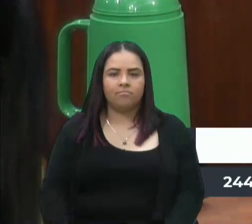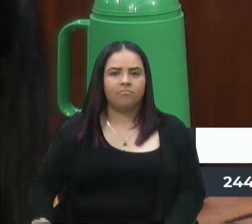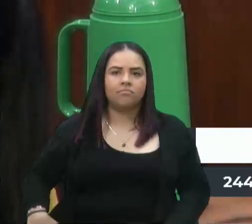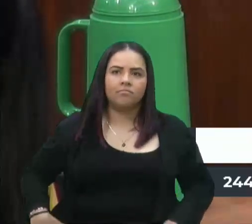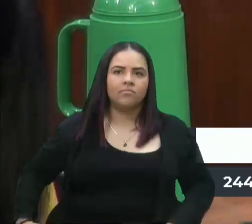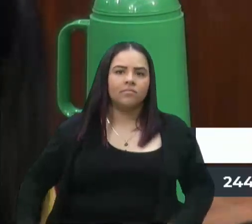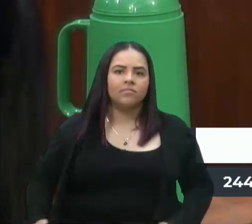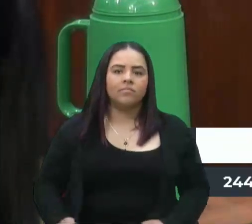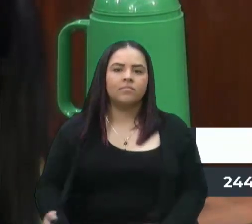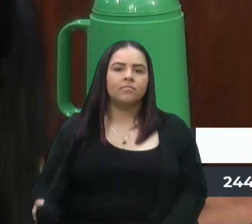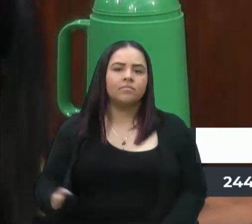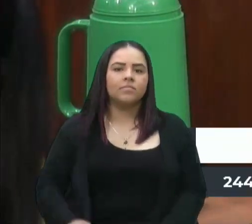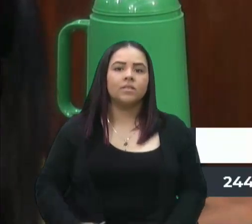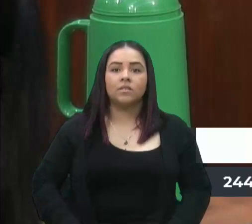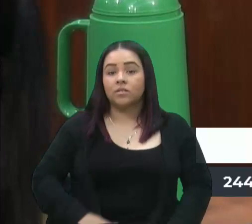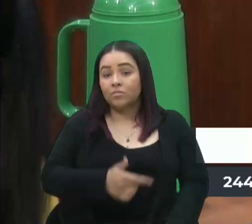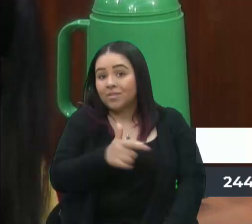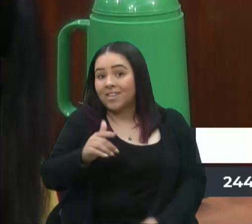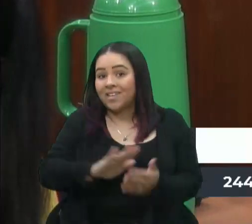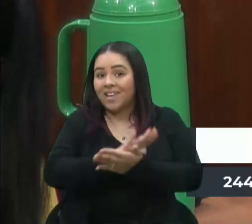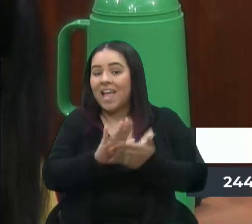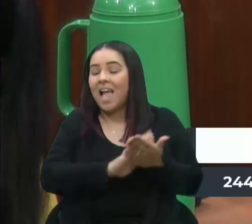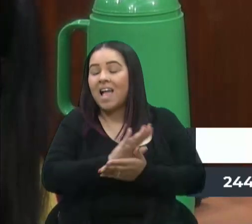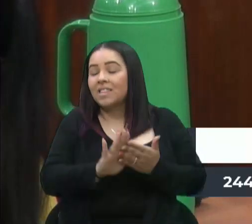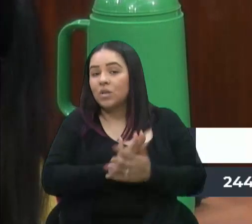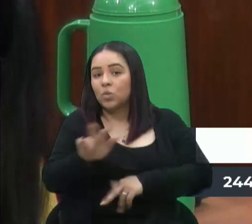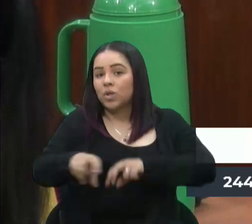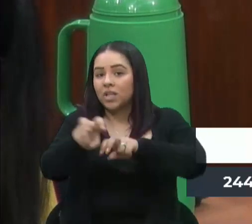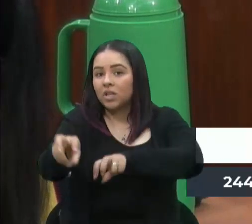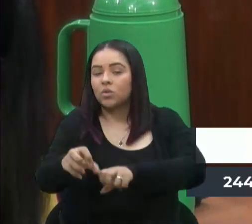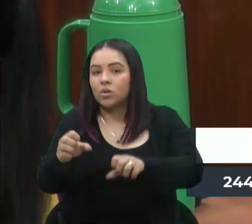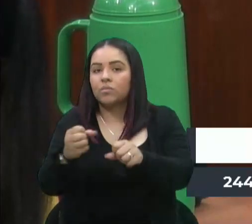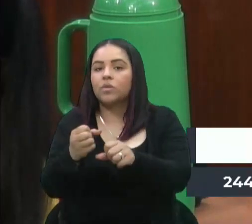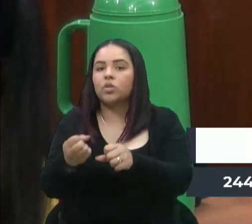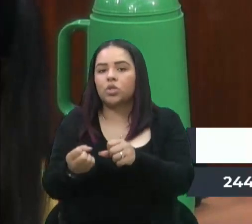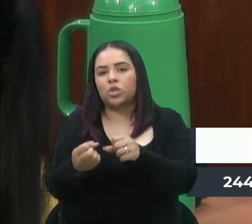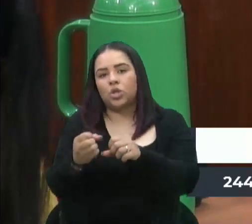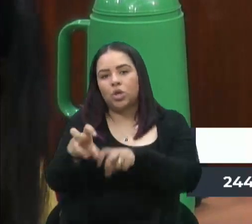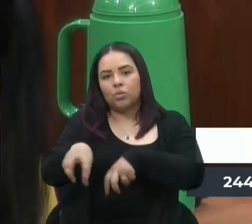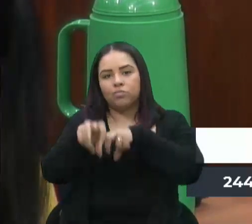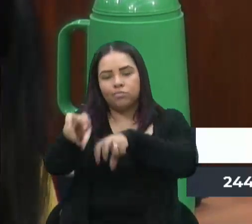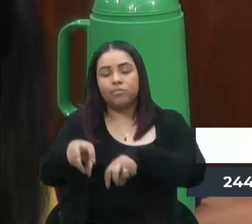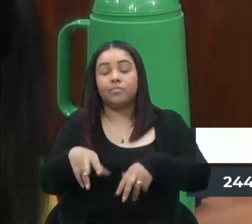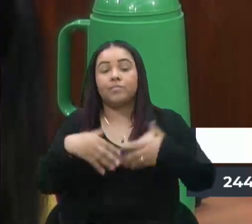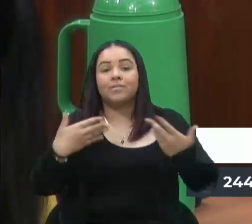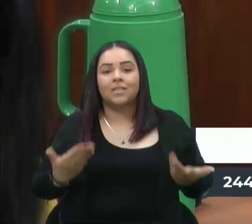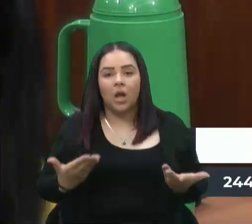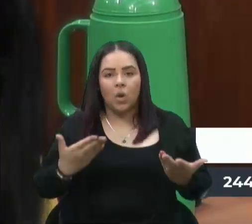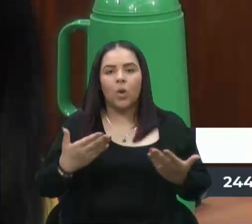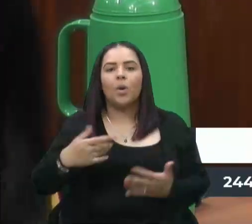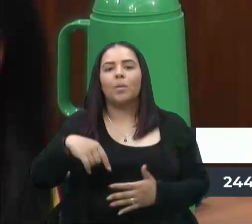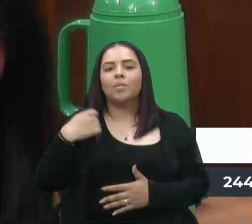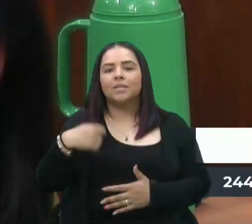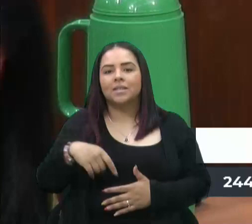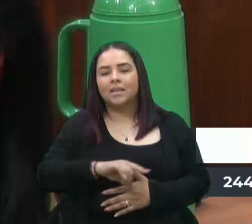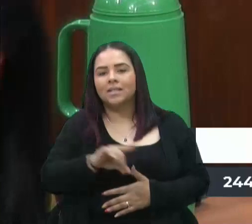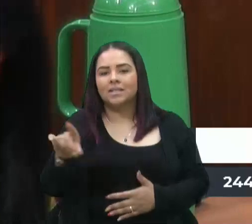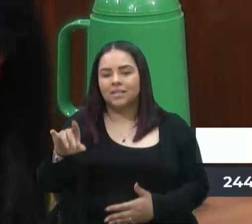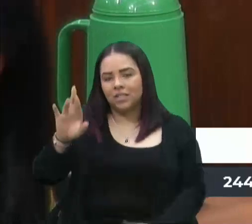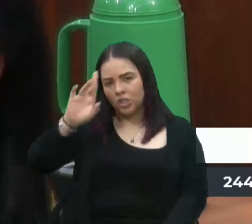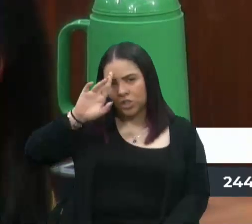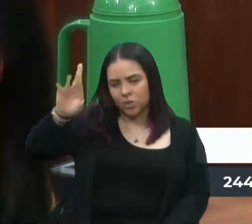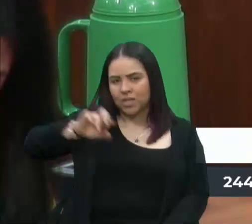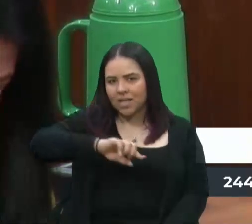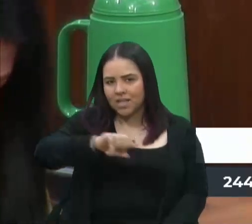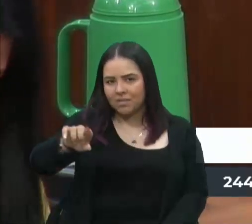de produção do interior, né? E existe a lei. Então é preciso que esses diretores, essas pessoas